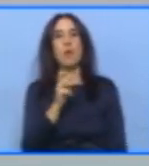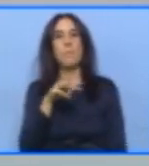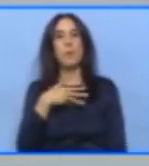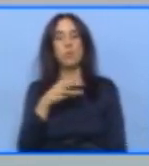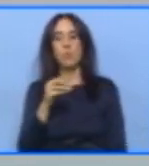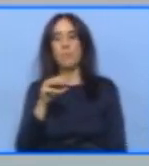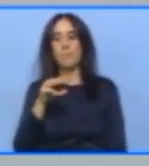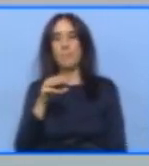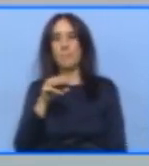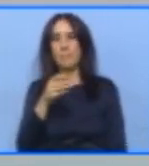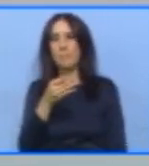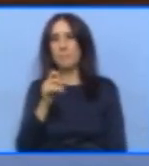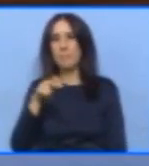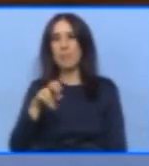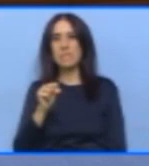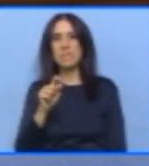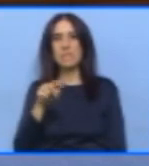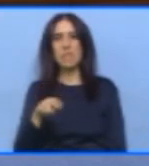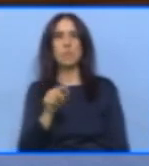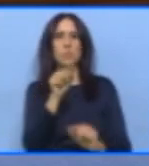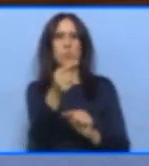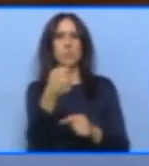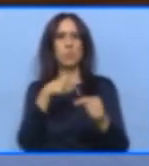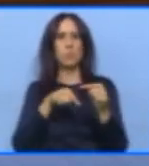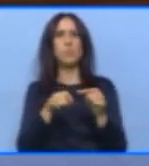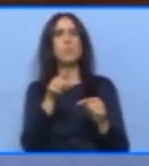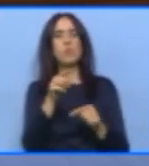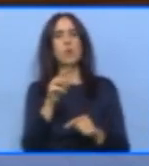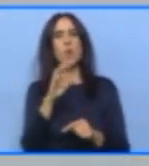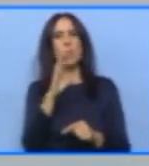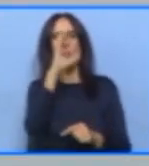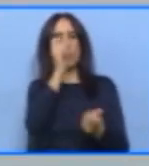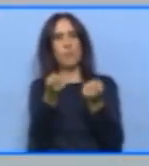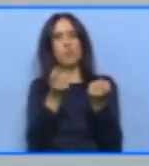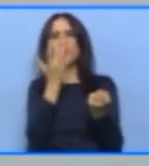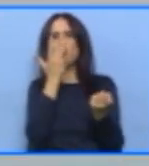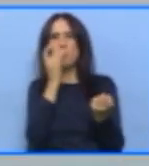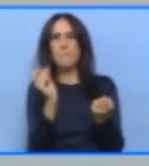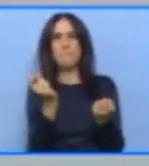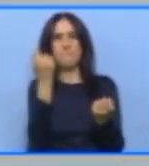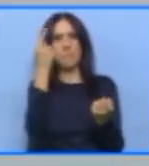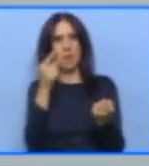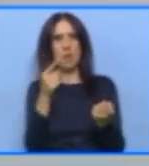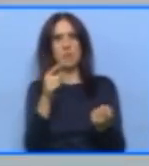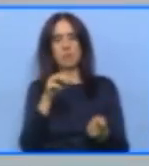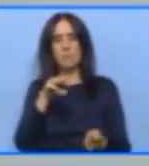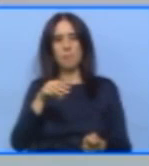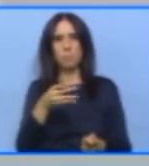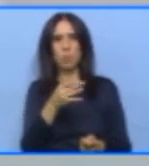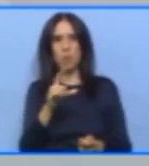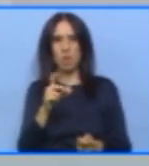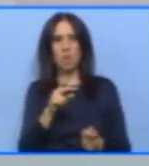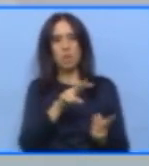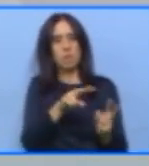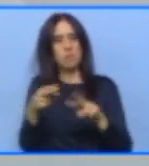Panguene, já nos tratávamos por tu, porque foi o primeiro governador negro de Nampula na fase de transição, o único governador negro na